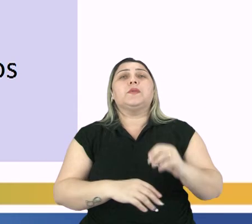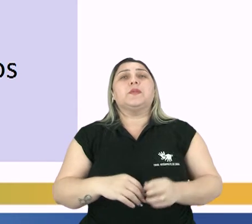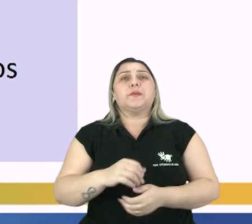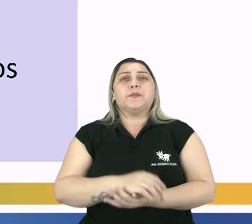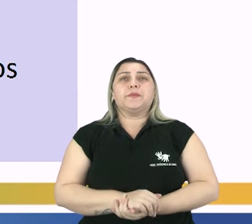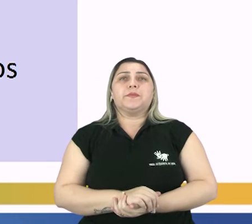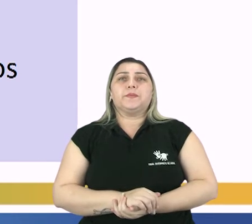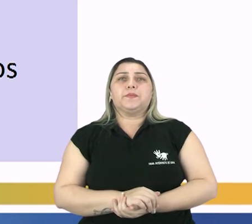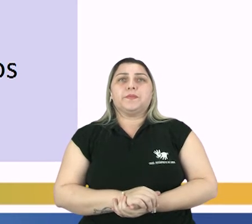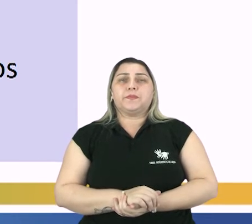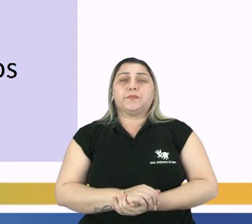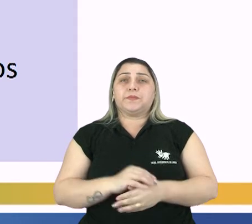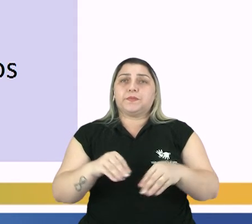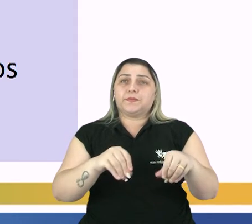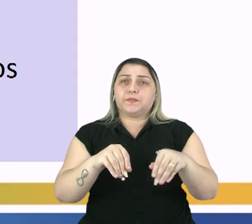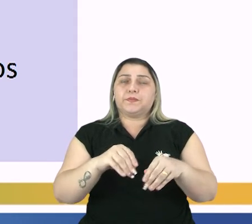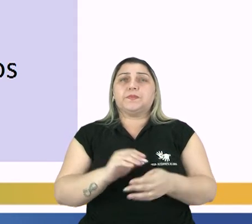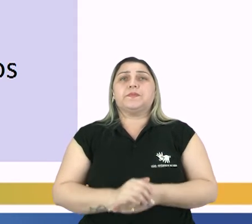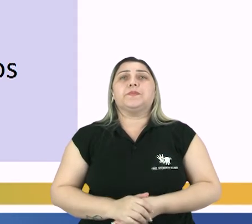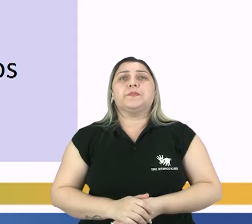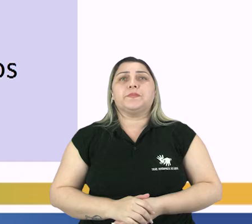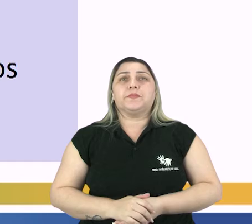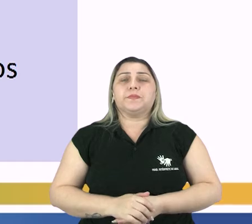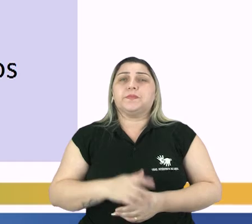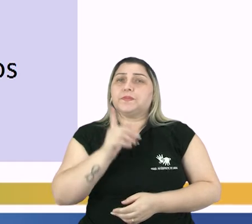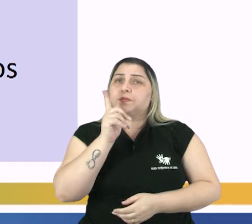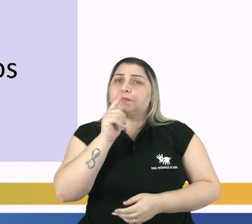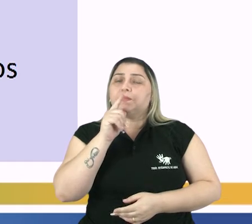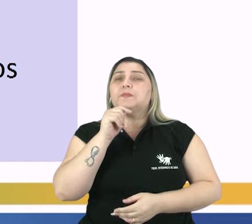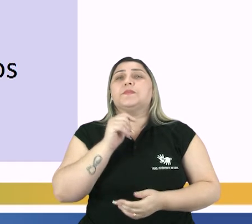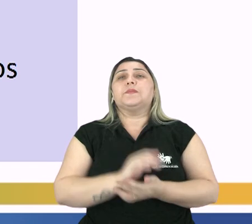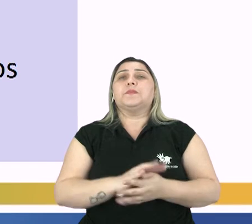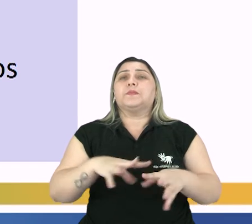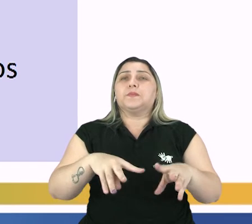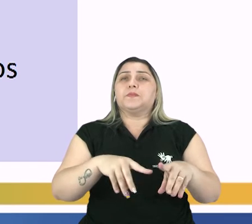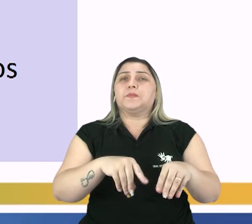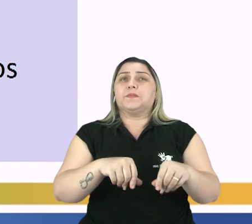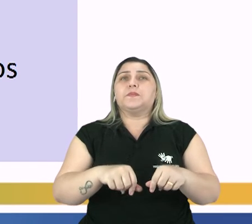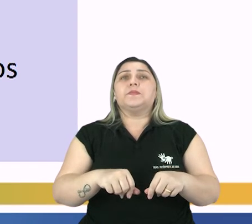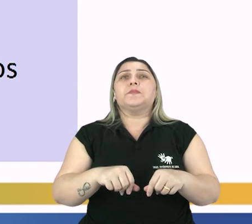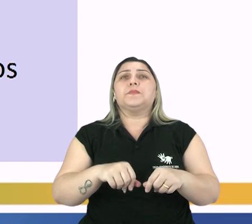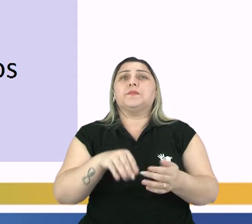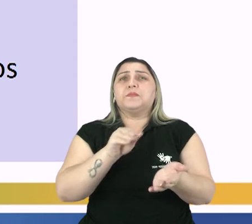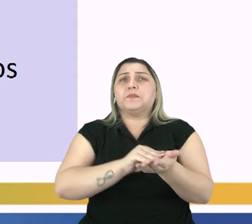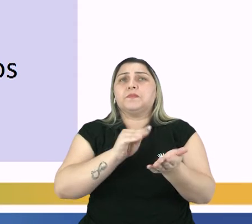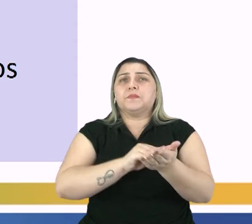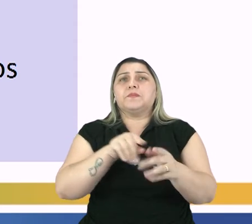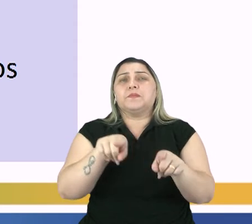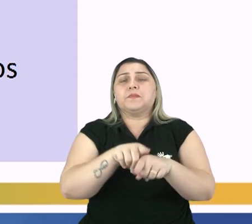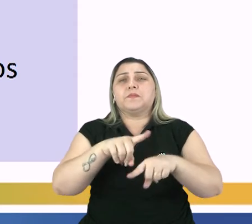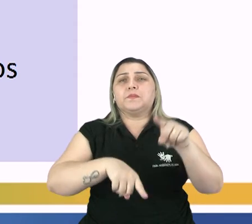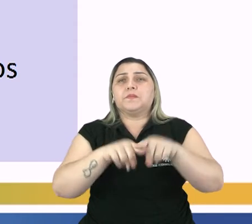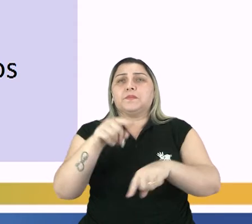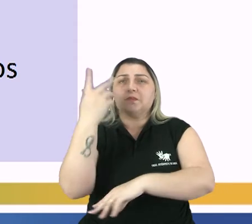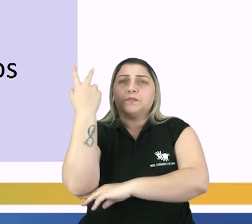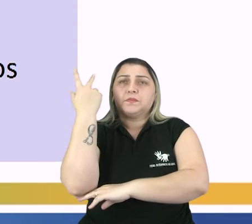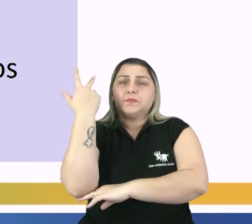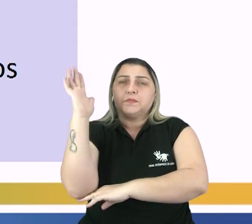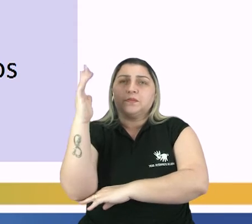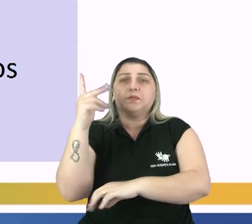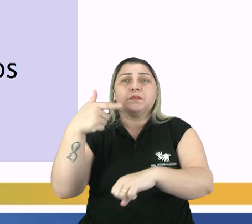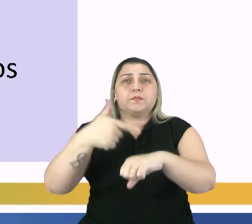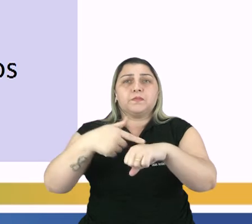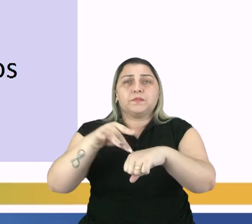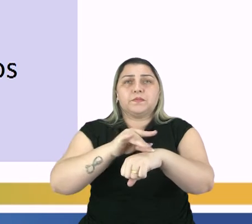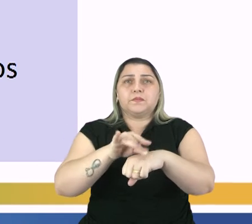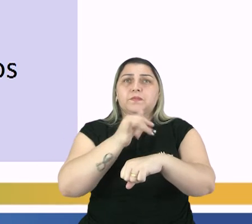do meio ambiente, vem do solo, vem da terra, vem da água. Né? E a escassez de recursos naturais, como o petróleo,